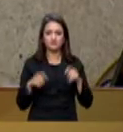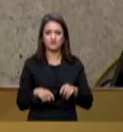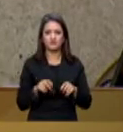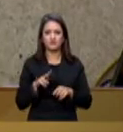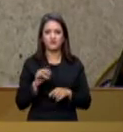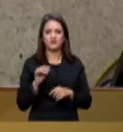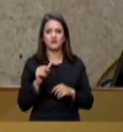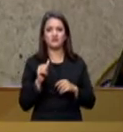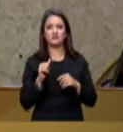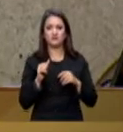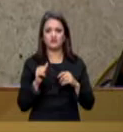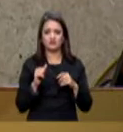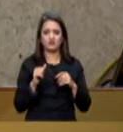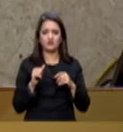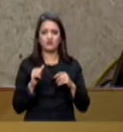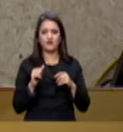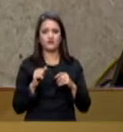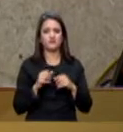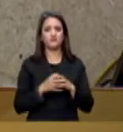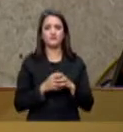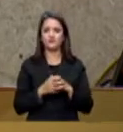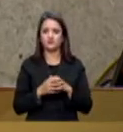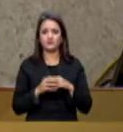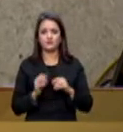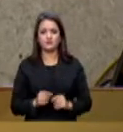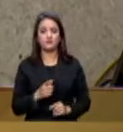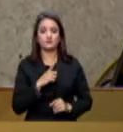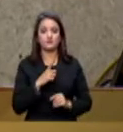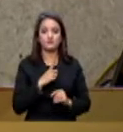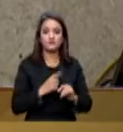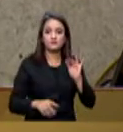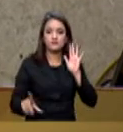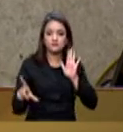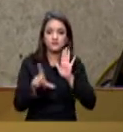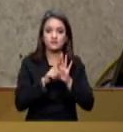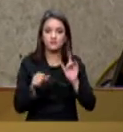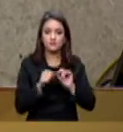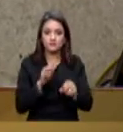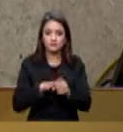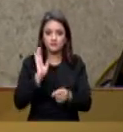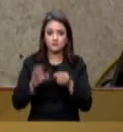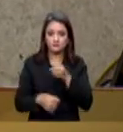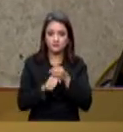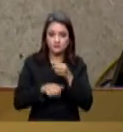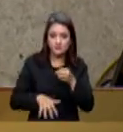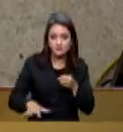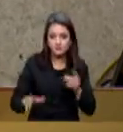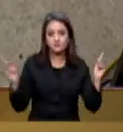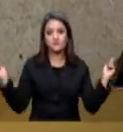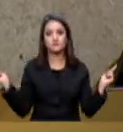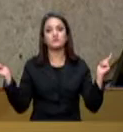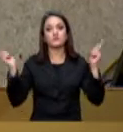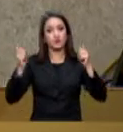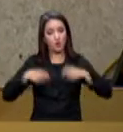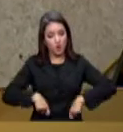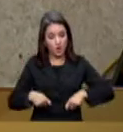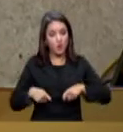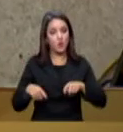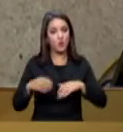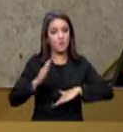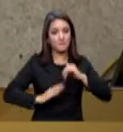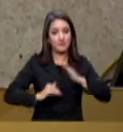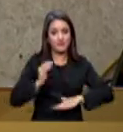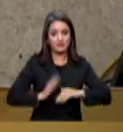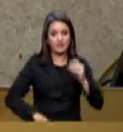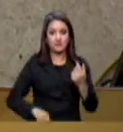União, legitimidade para atuar na área de saneamento básico, competência comum entre União,